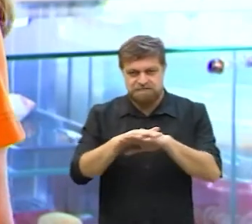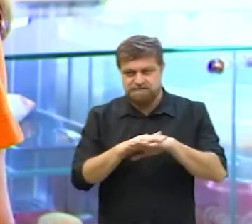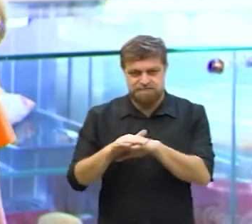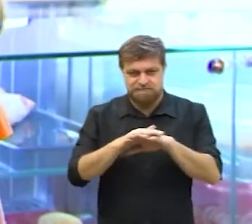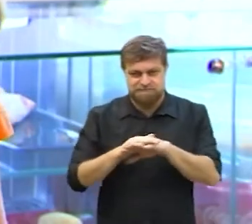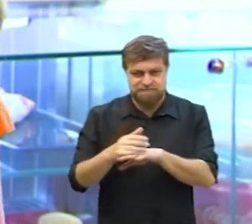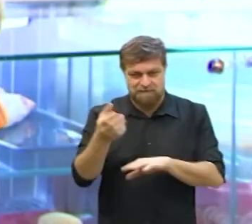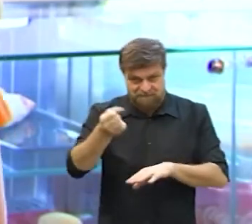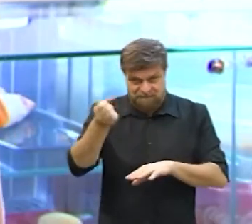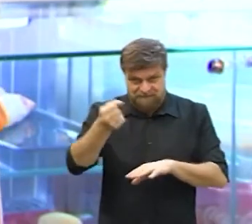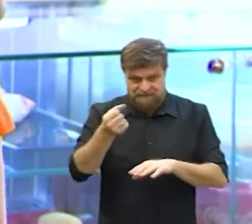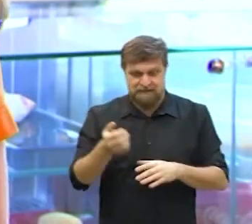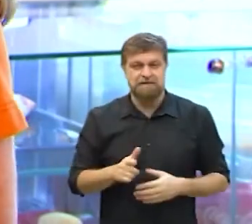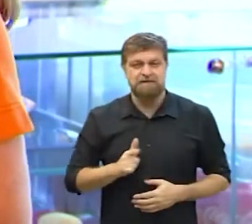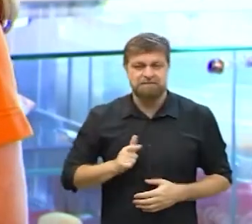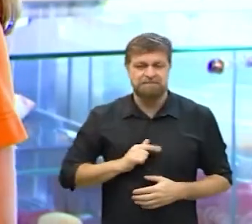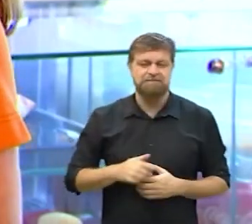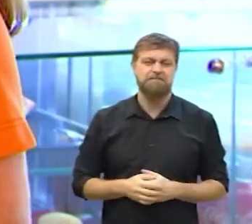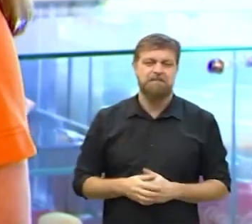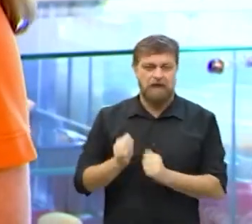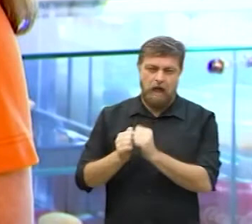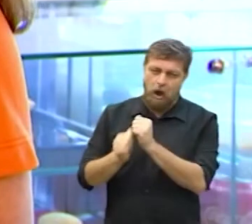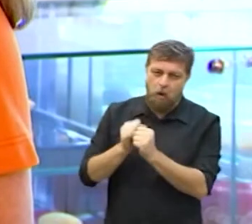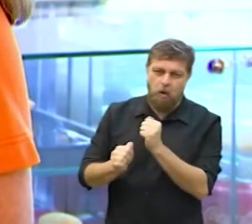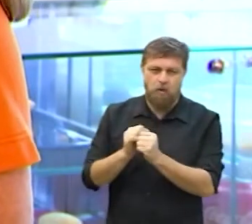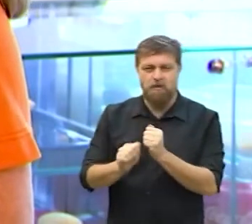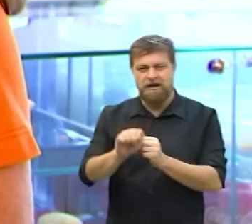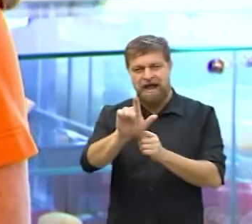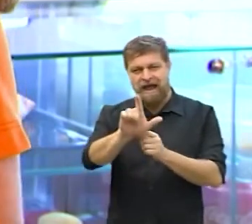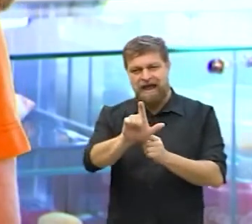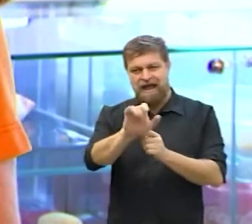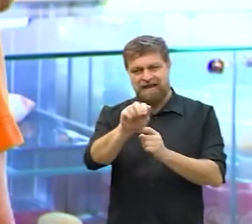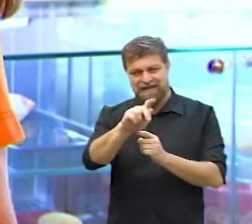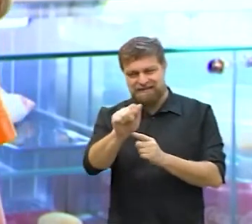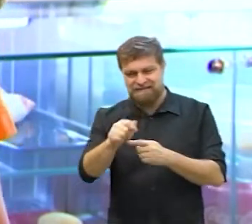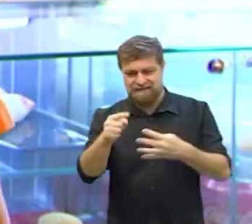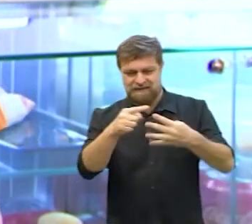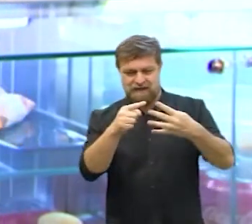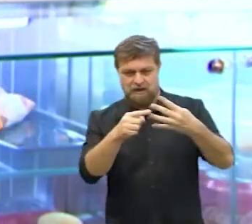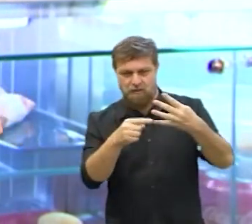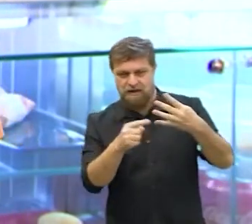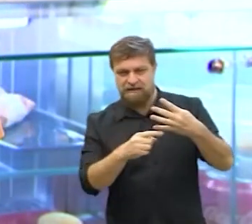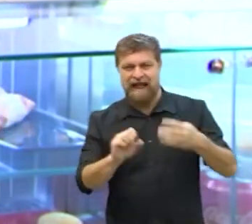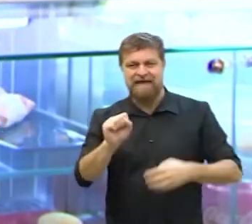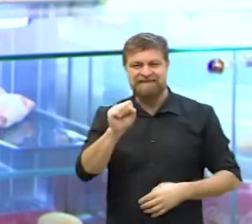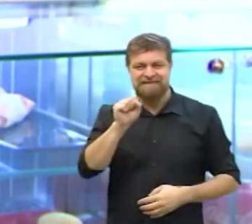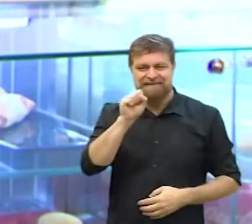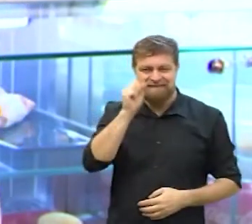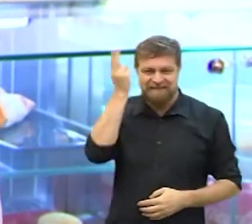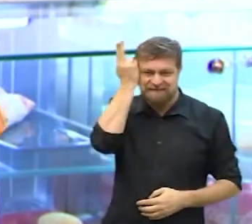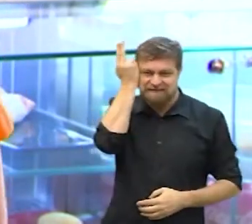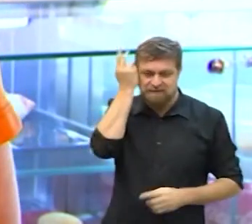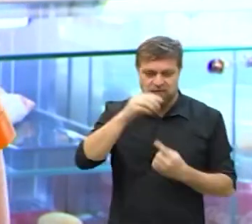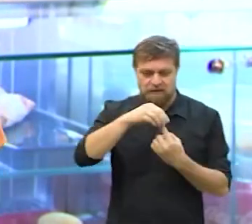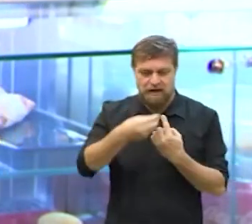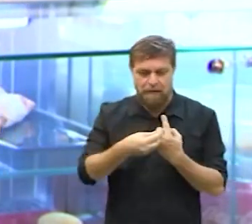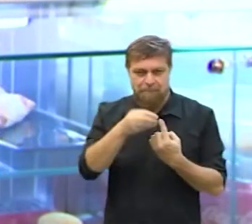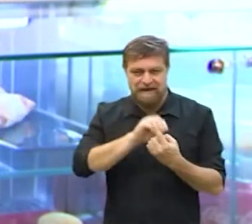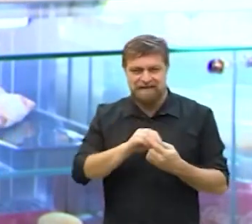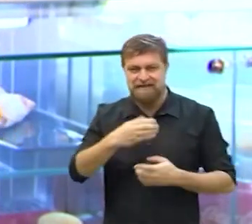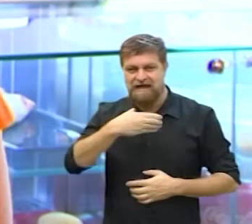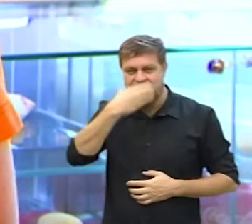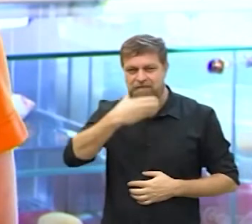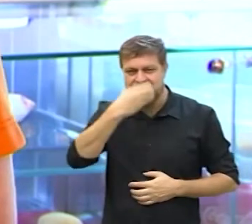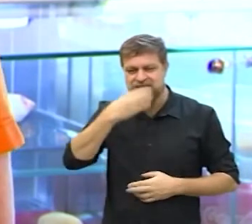de farinhas de arroz, farinha de linhaça. E a gente tem, por exemplo, são 4 sabores, né? A gente tem de cenoura, de